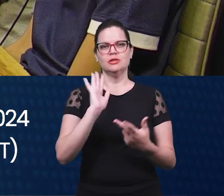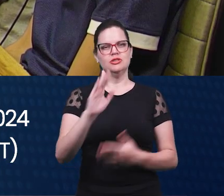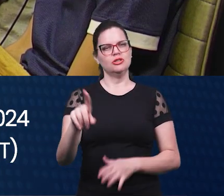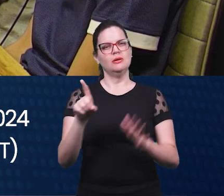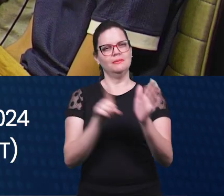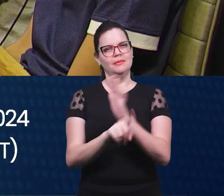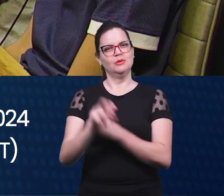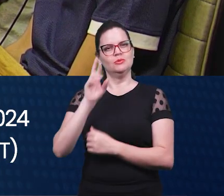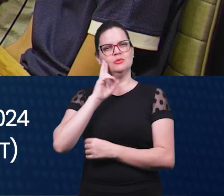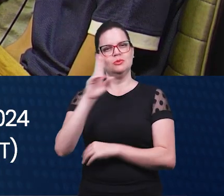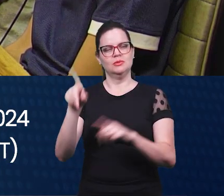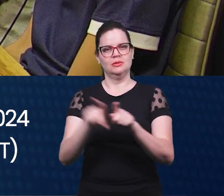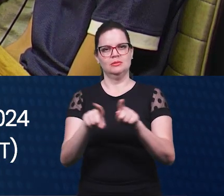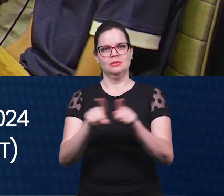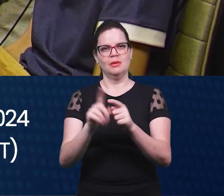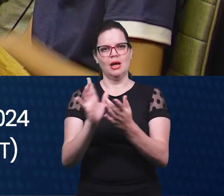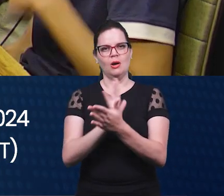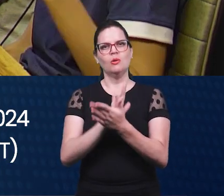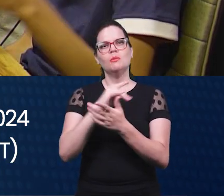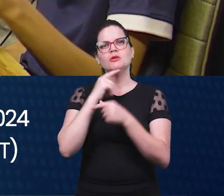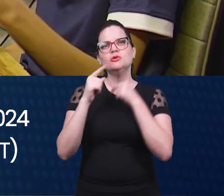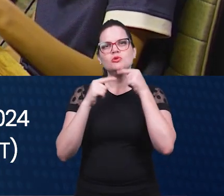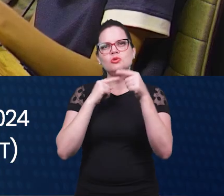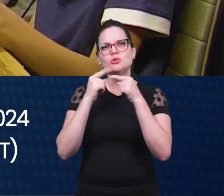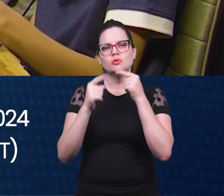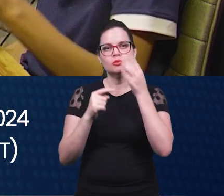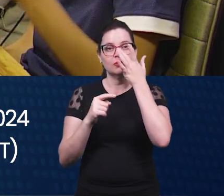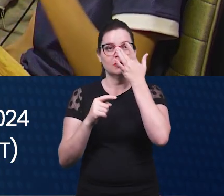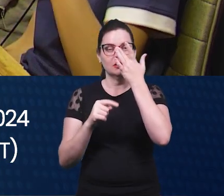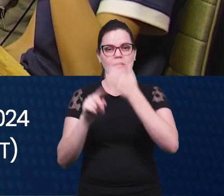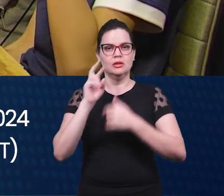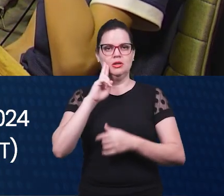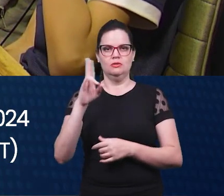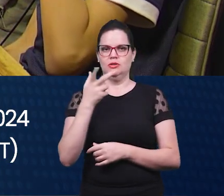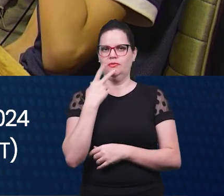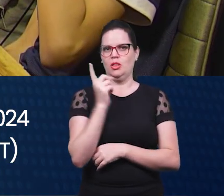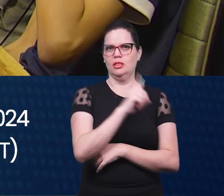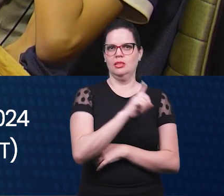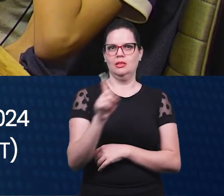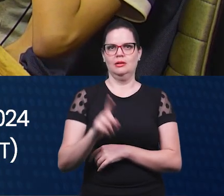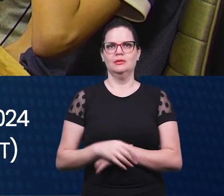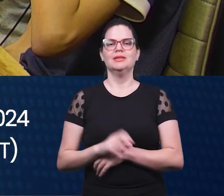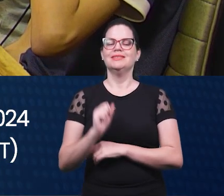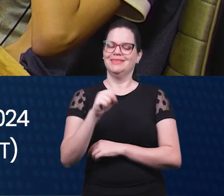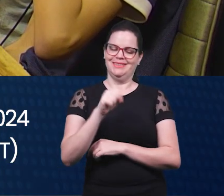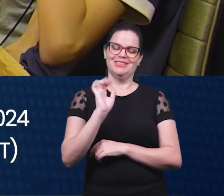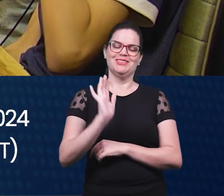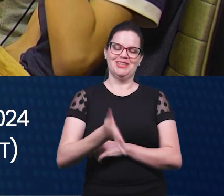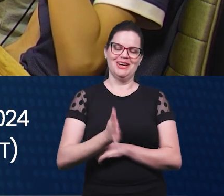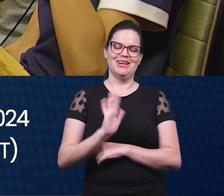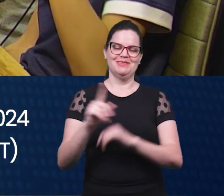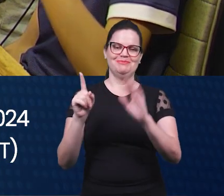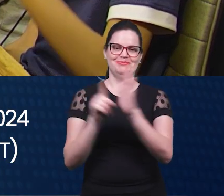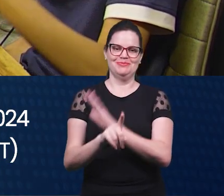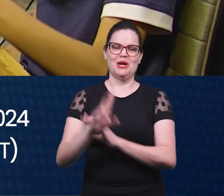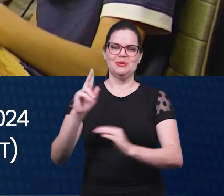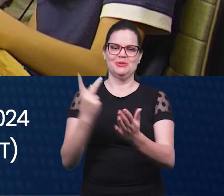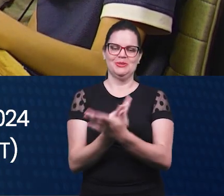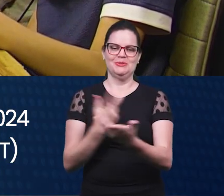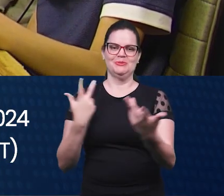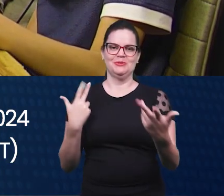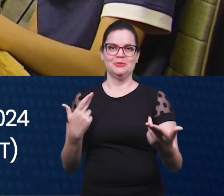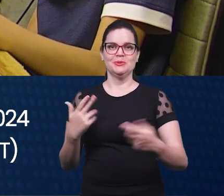consultou alguma coisa assim que você queria fazer muito e o Senhor falou assim, não? Sim. Uma vez